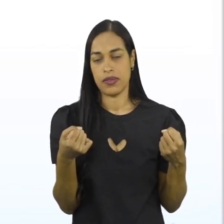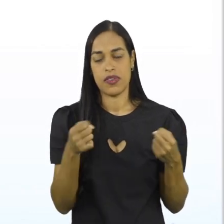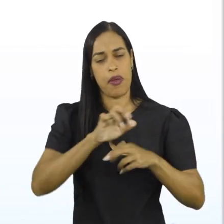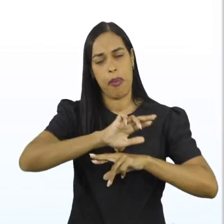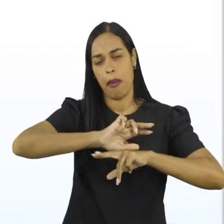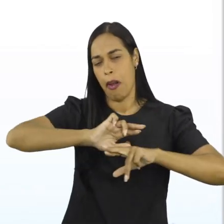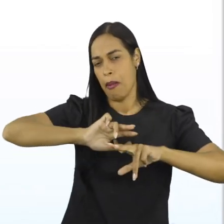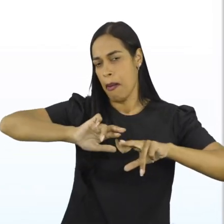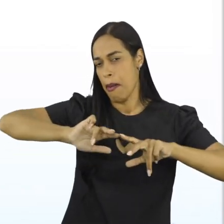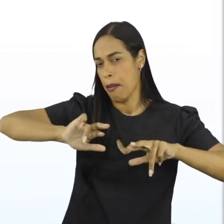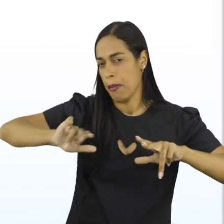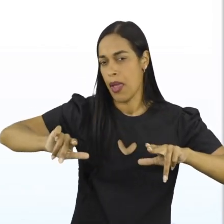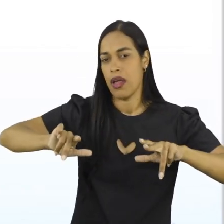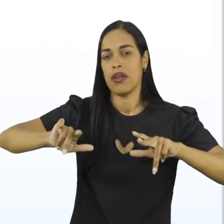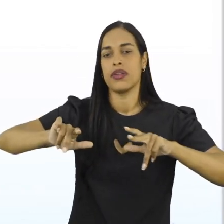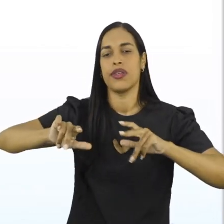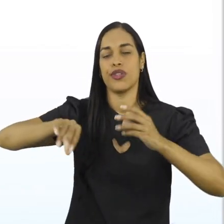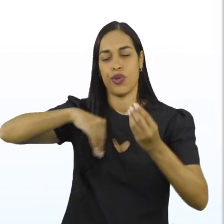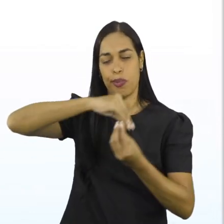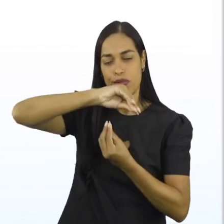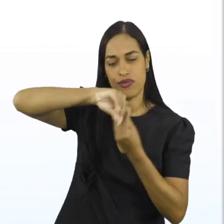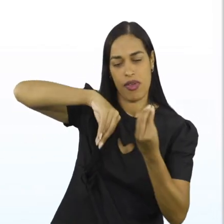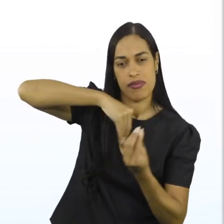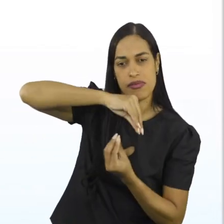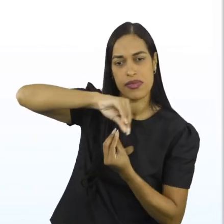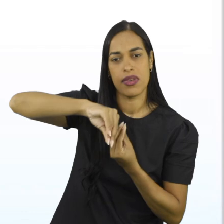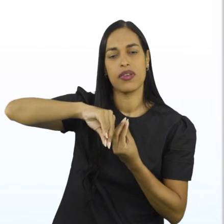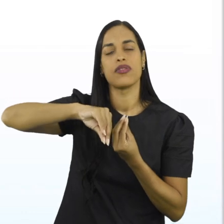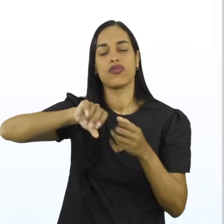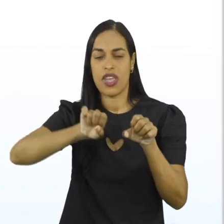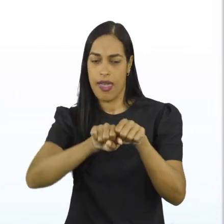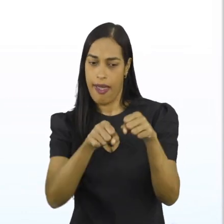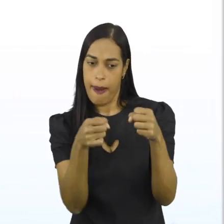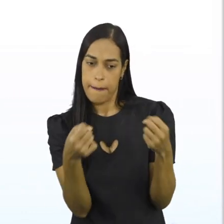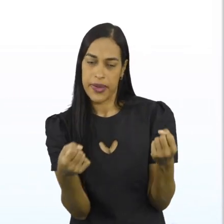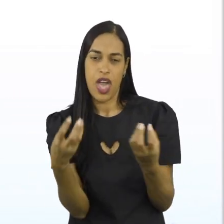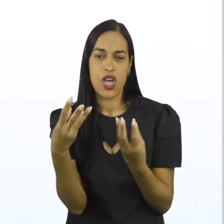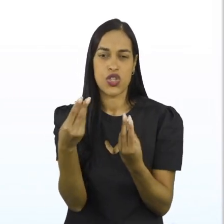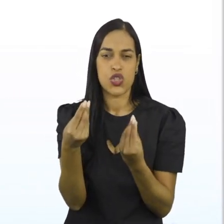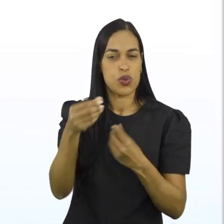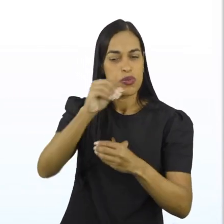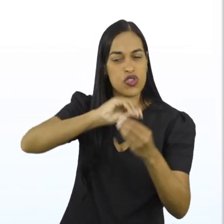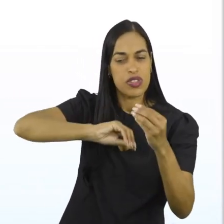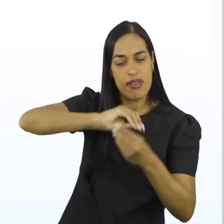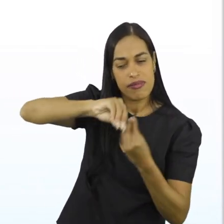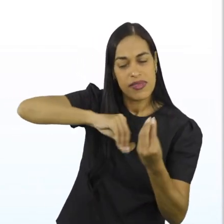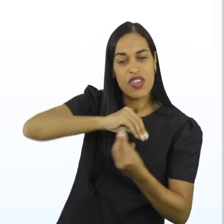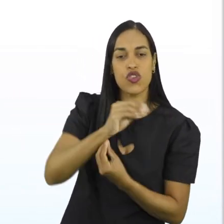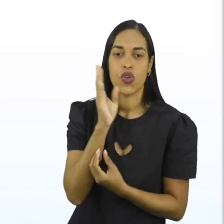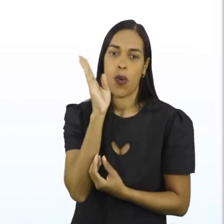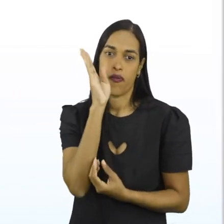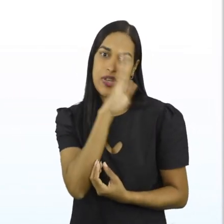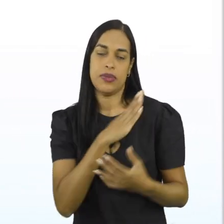substâncias, olhem para cá, ele também vai trabalhar na degradação de substâncias tóxicas.